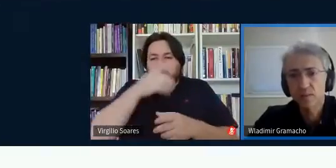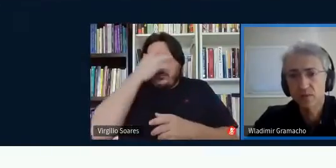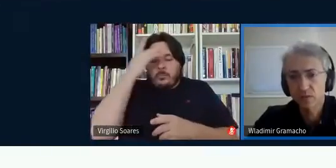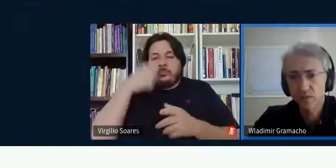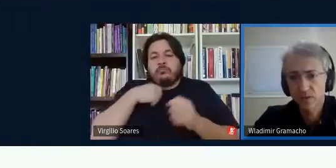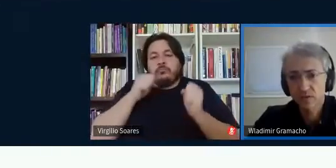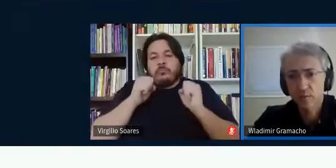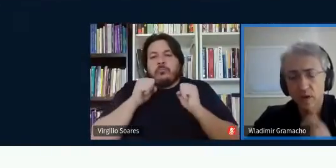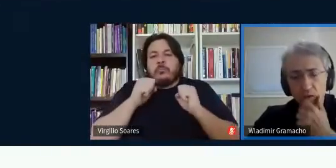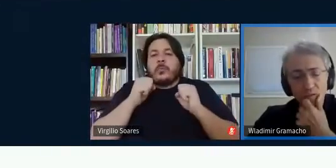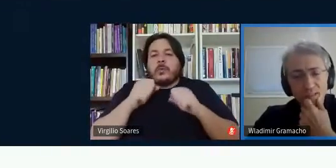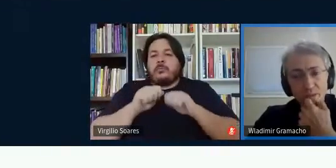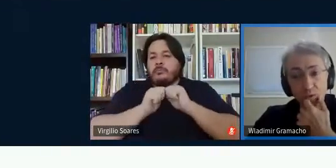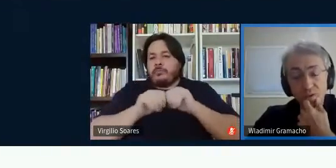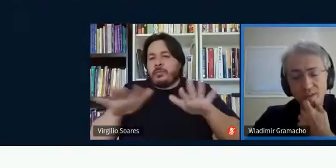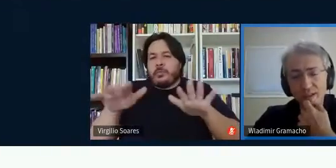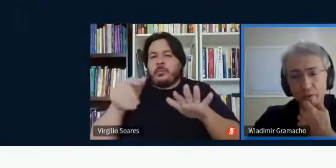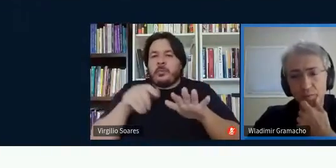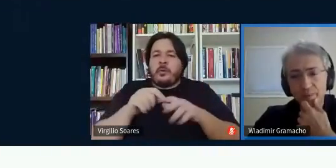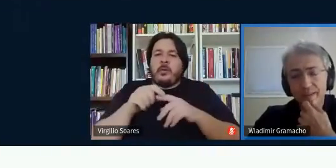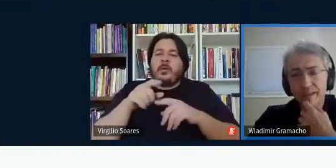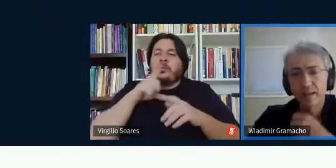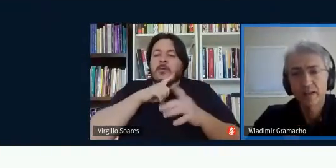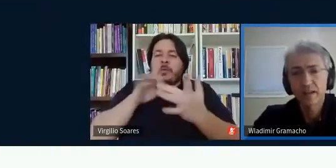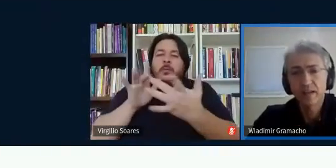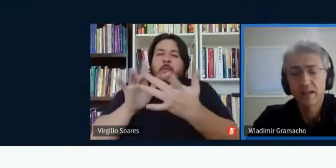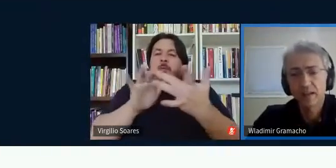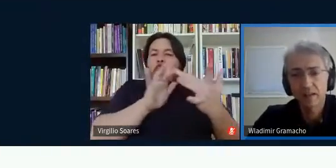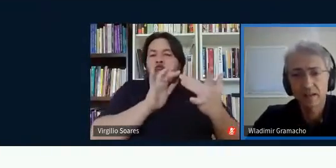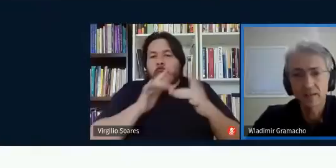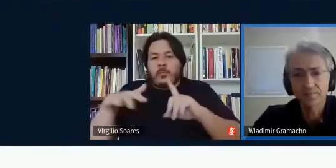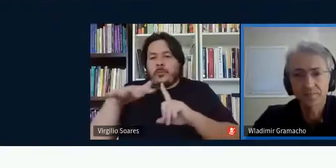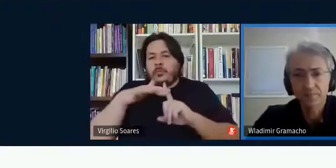né, que são pessoas com maior contato social.